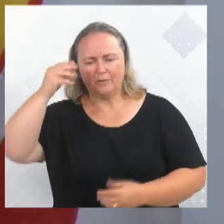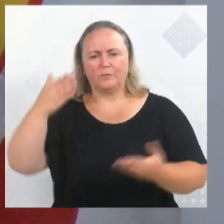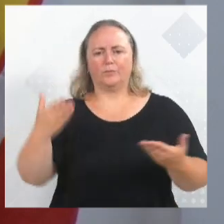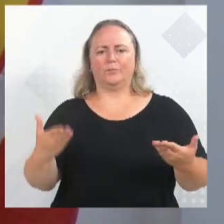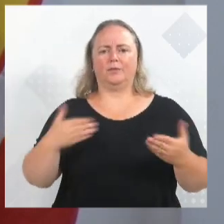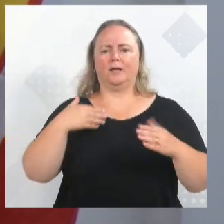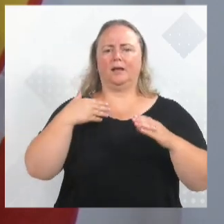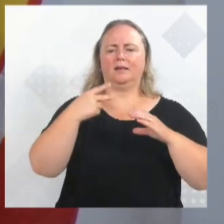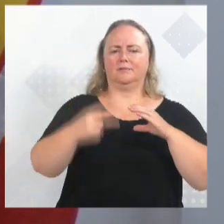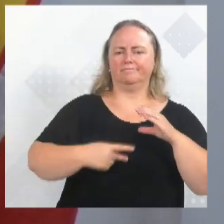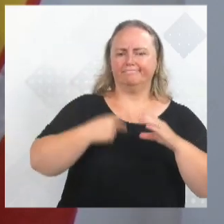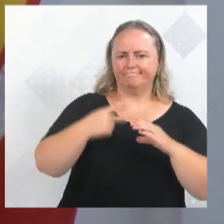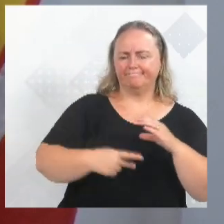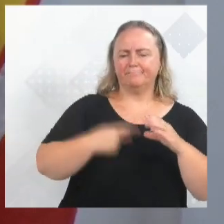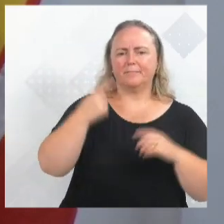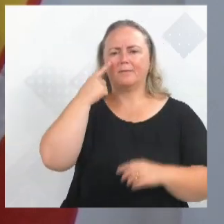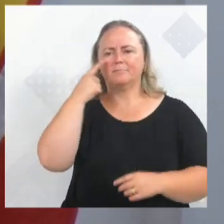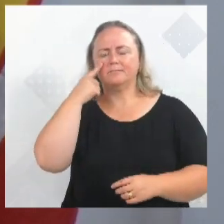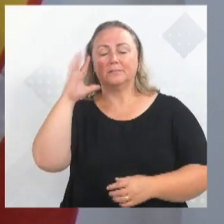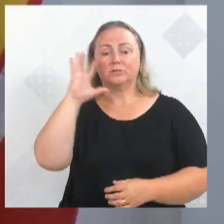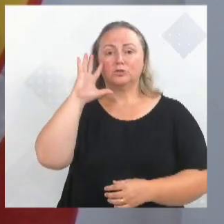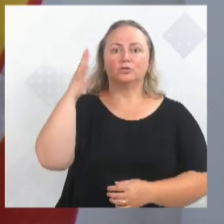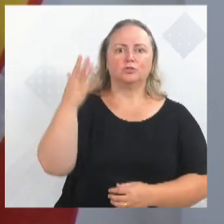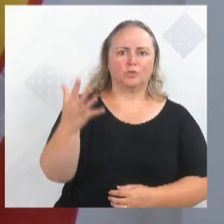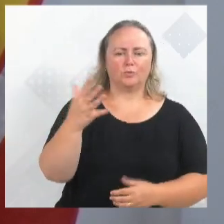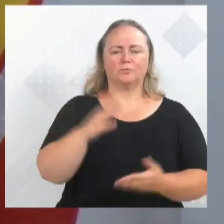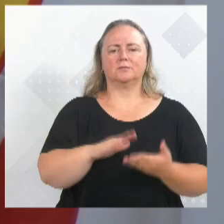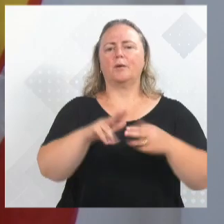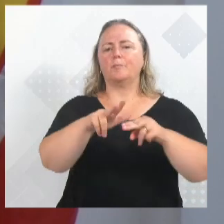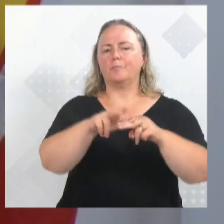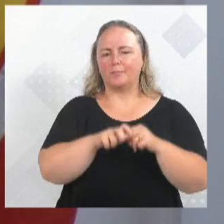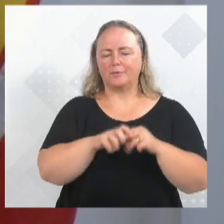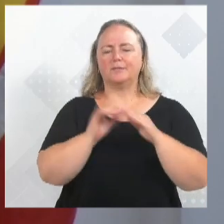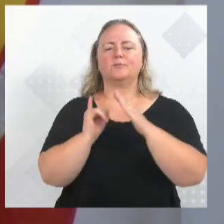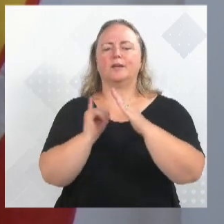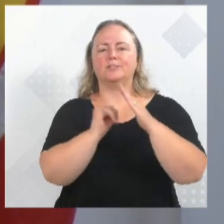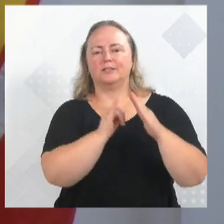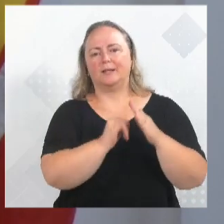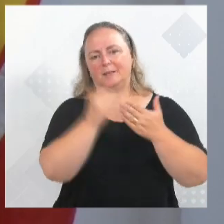legislativo trazendo solução para isso é a sessão Itinerante agradeço obrigado boa tarde